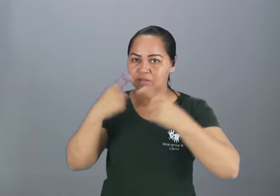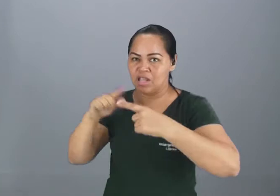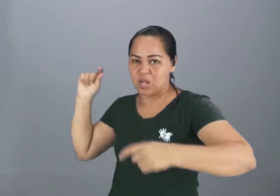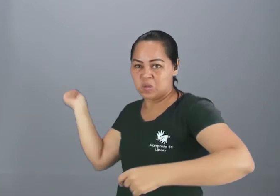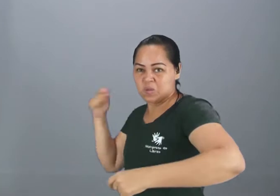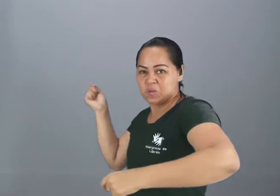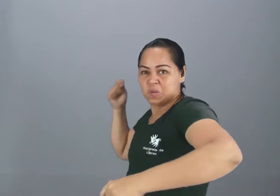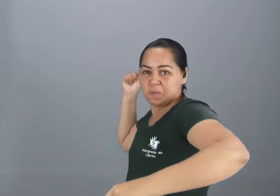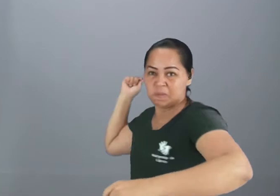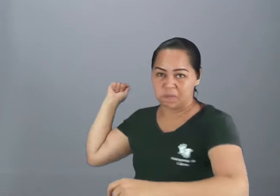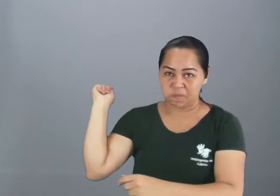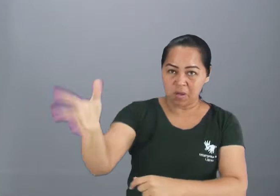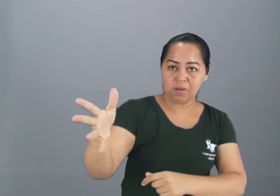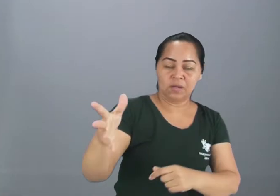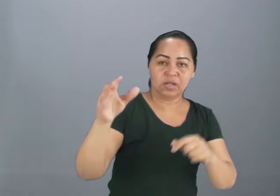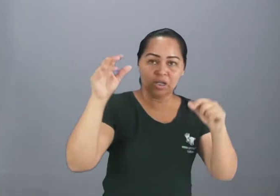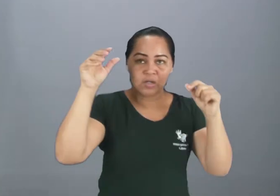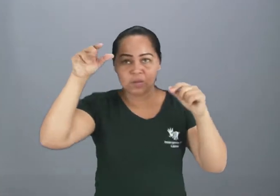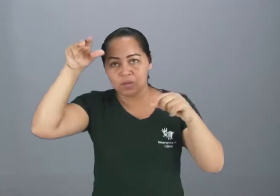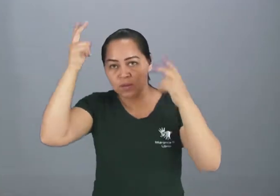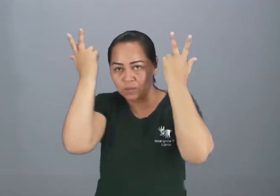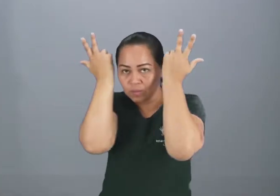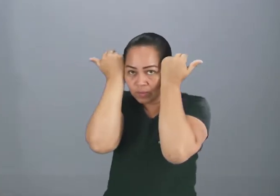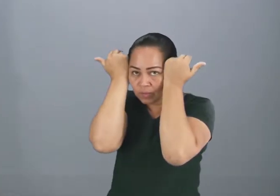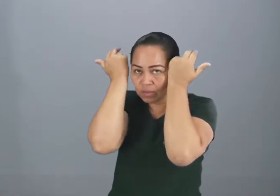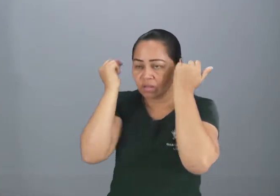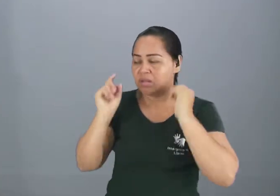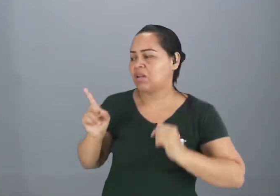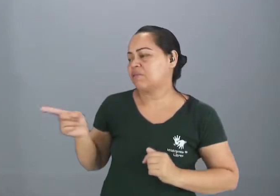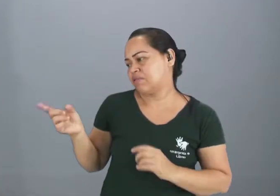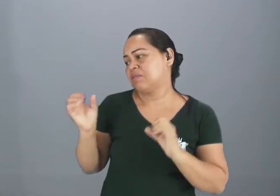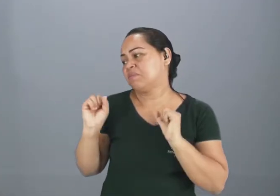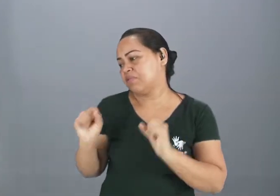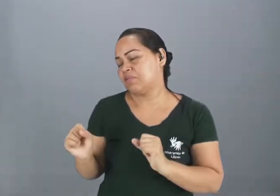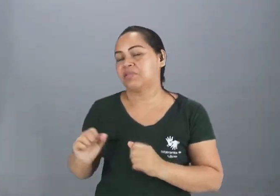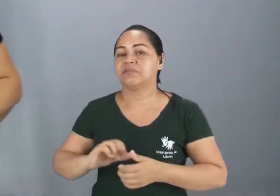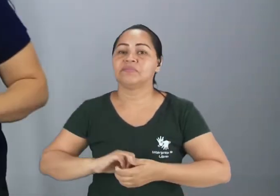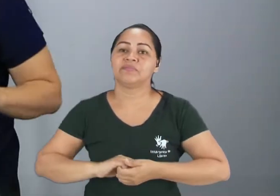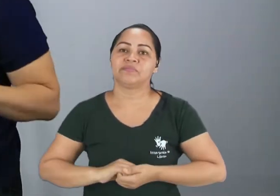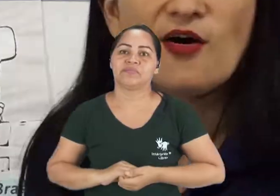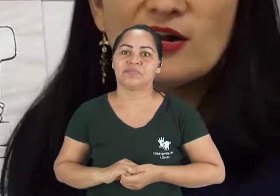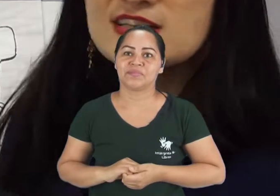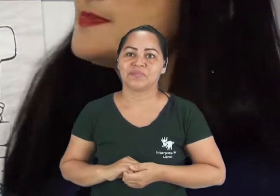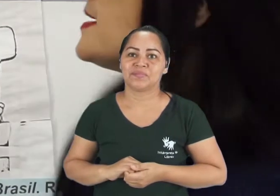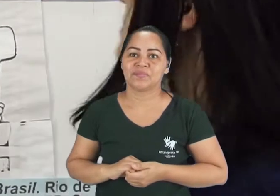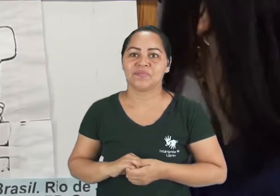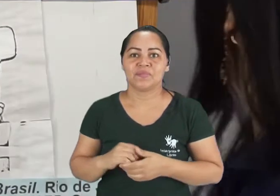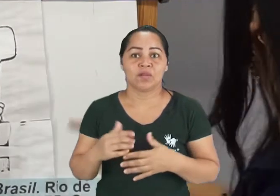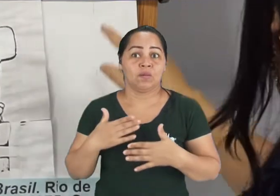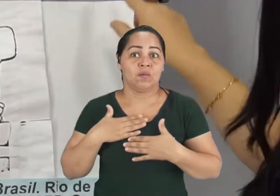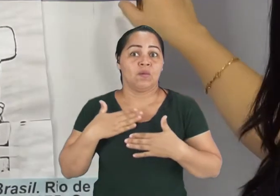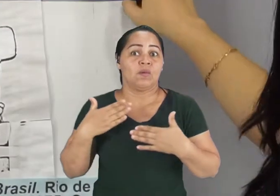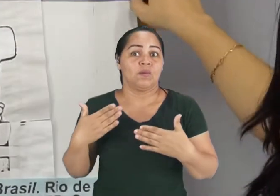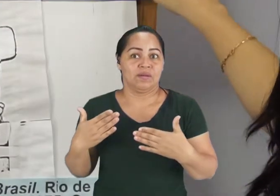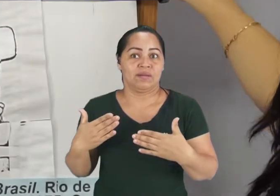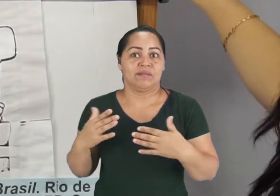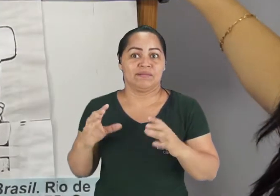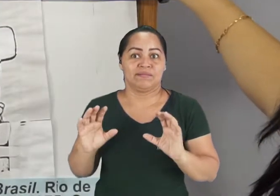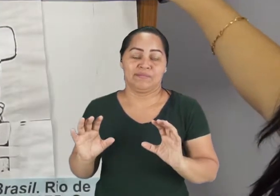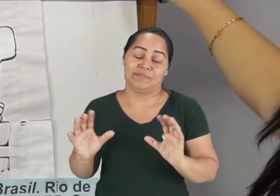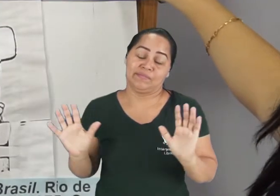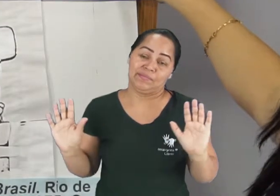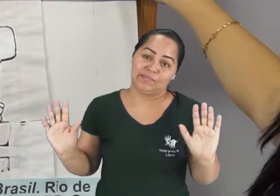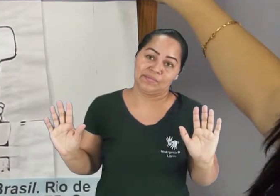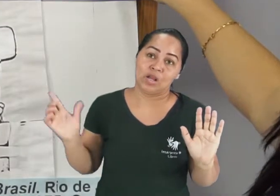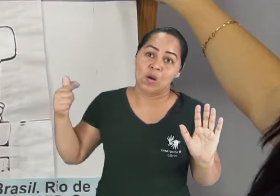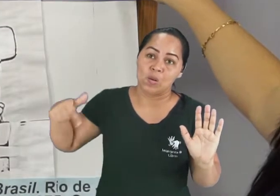lembra? Tanto é que ela respondeu, você pode. Olha a expressão, voltando aqui, ó. Olha a expressão